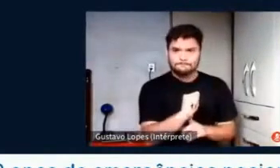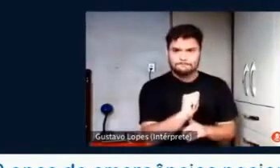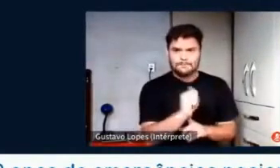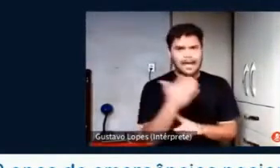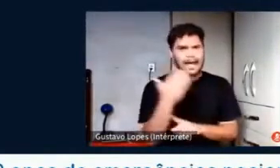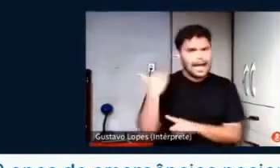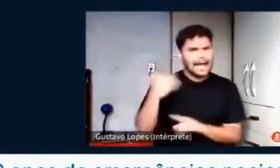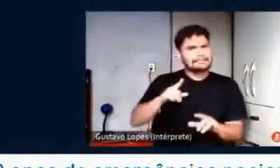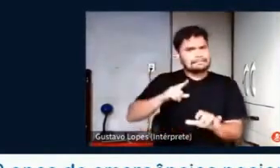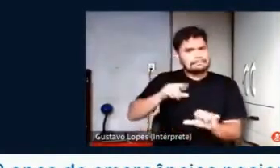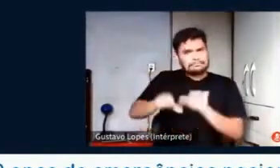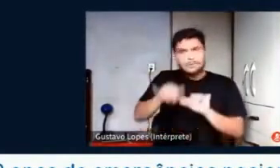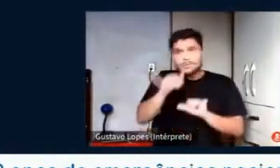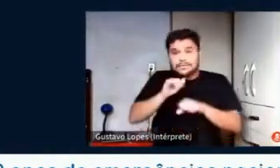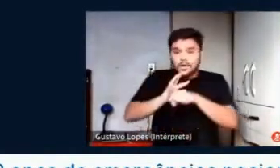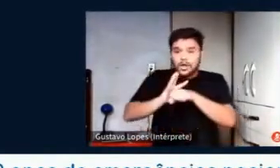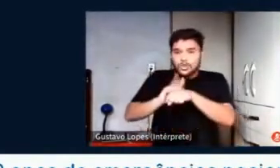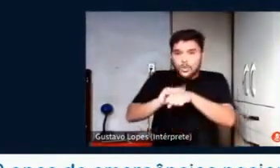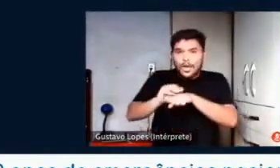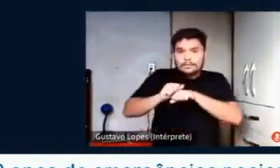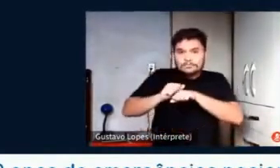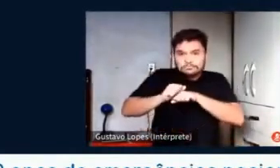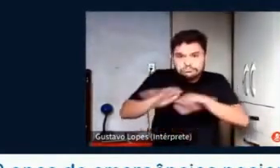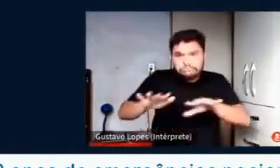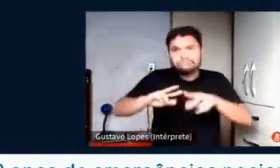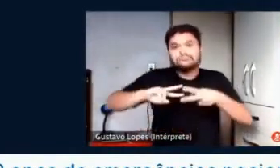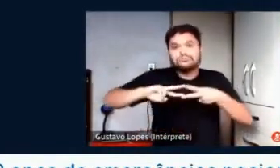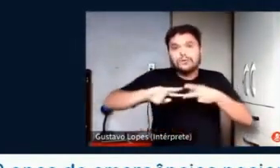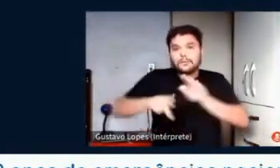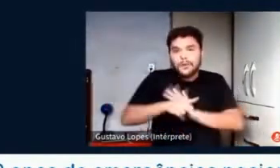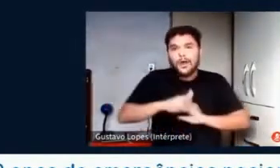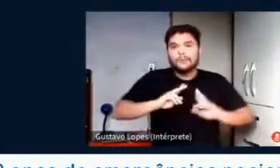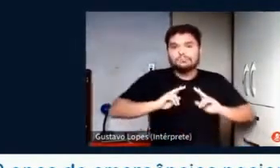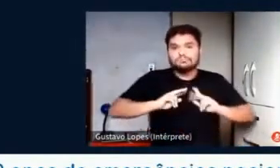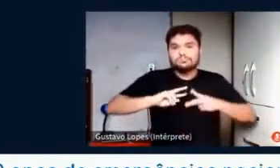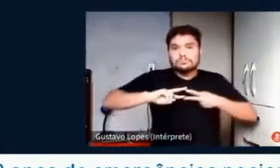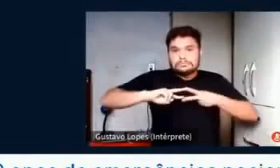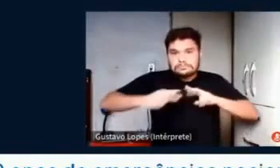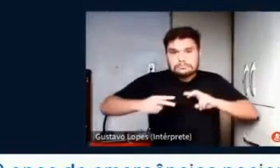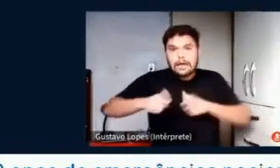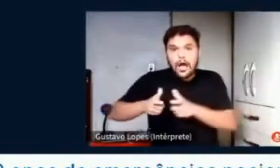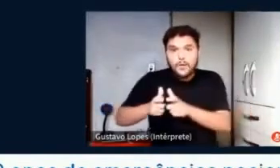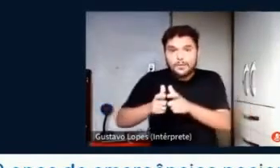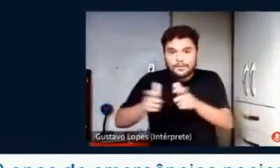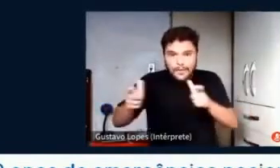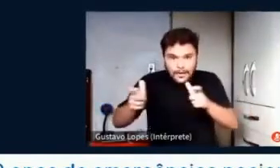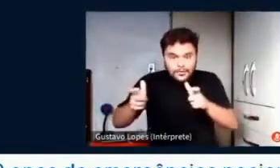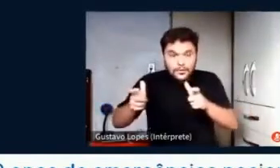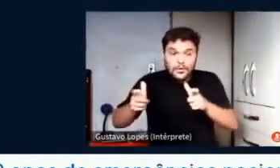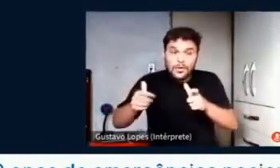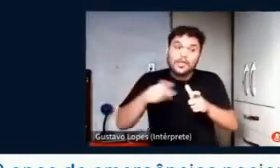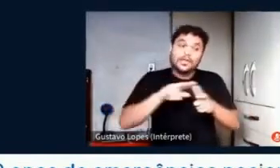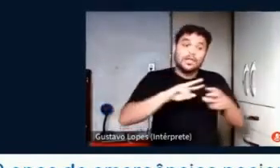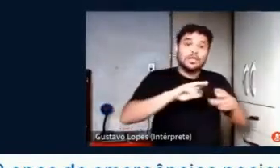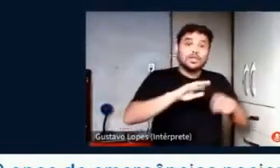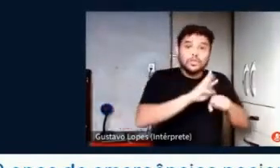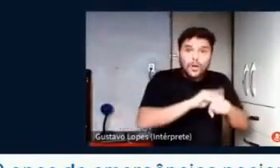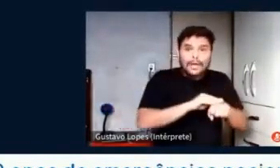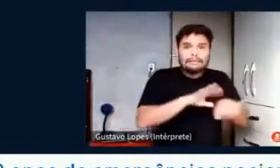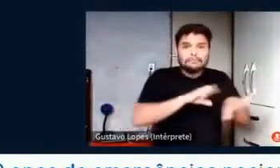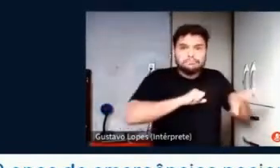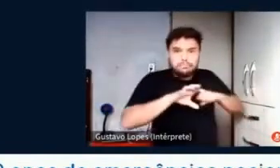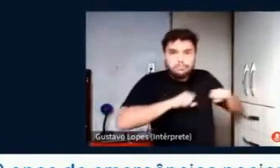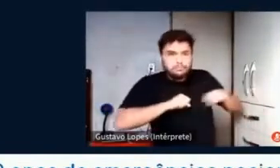doenças crônicas transmissíveis aumentando e as doenças infectocontagiosas, doenças transmissíveis,